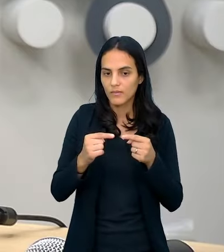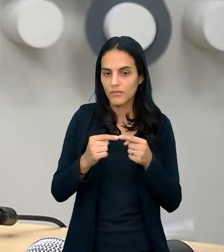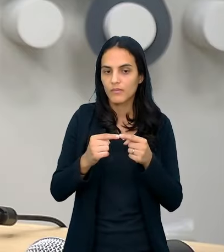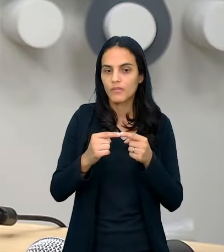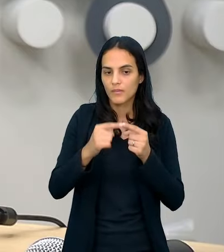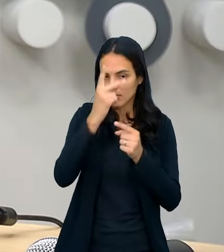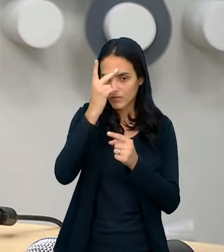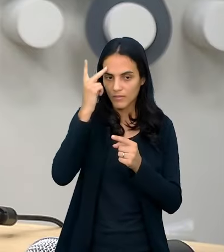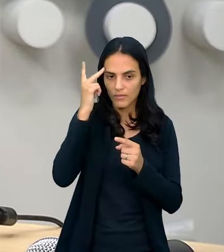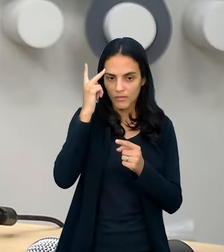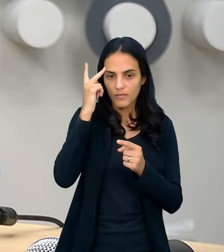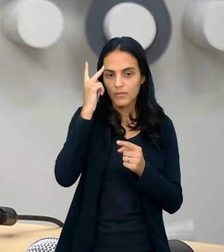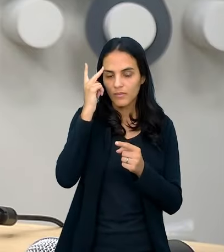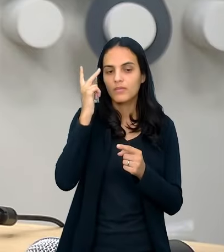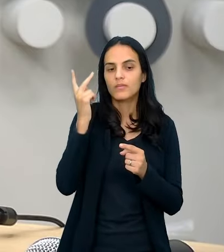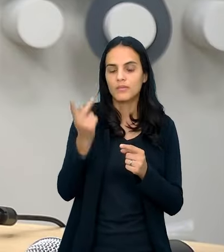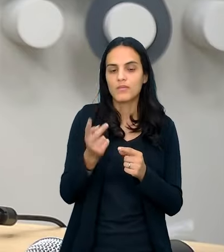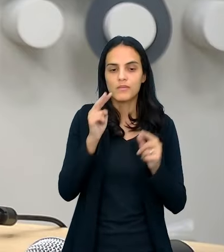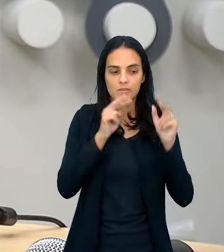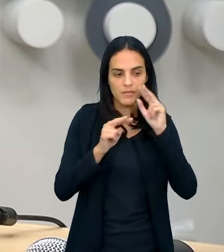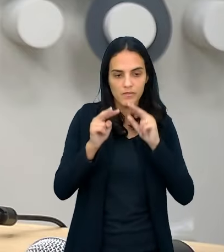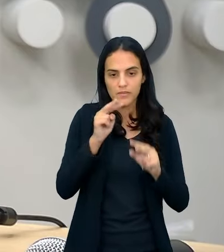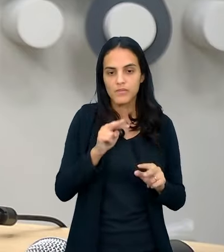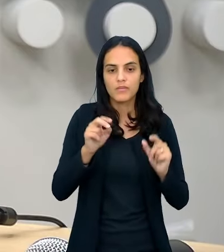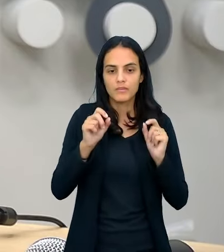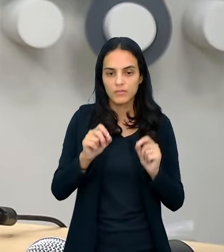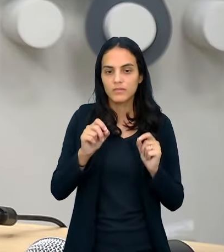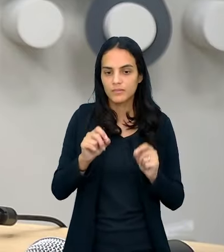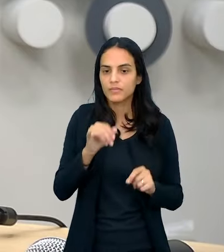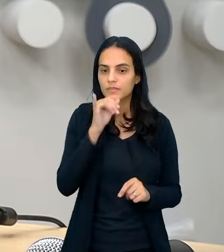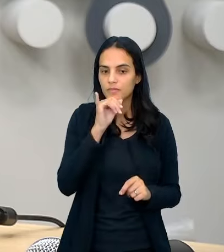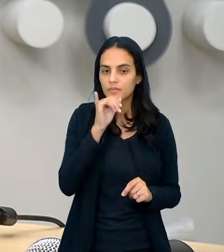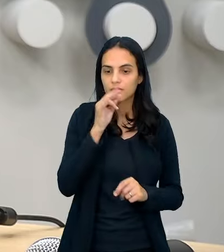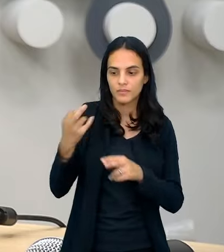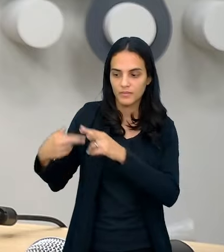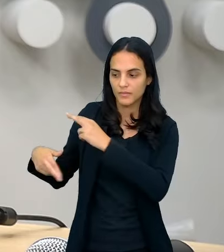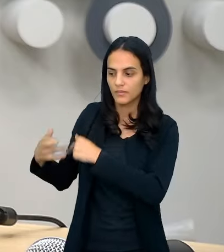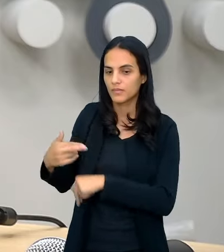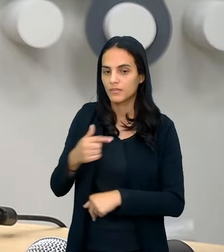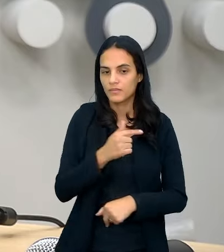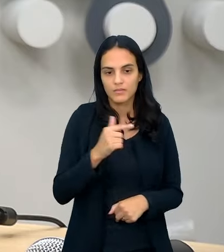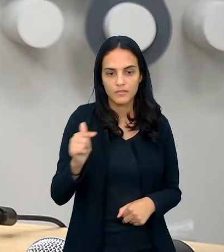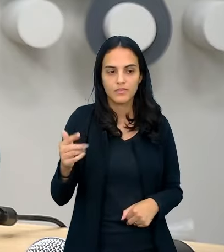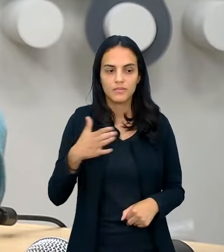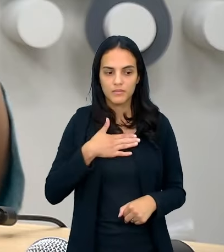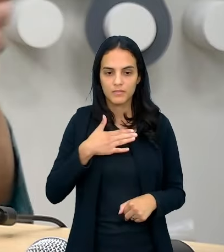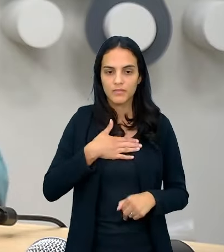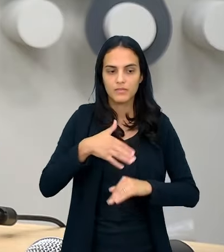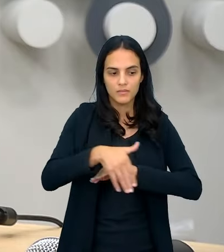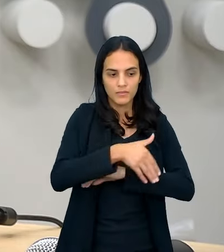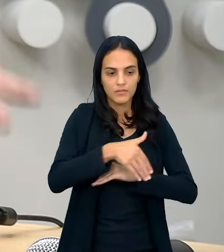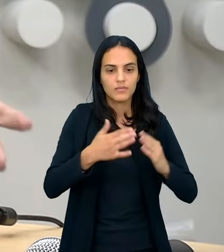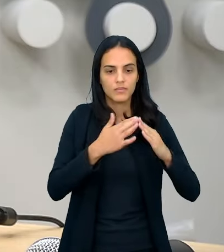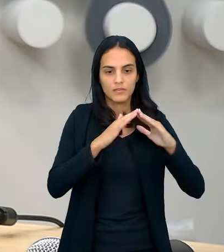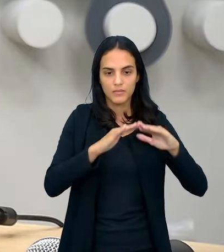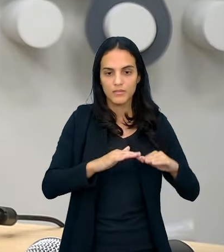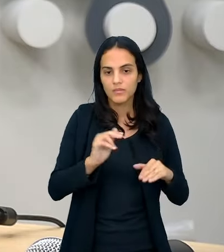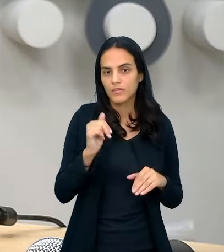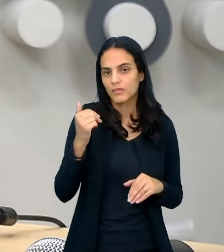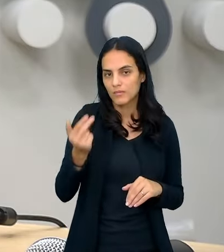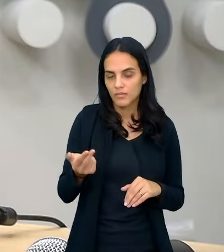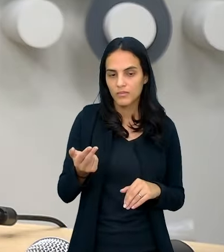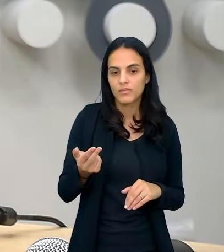das pessoas passarem ali em frente, se enxergam, né? Mesmo quem não é da religião, né? Fala, eu moro na rua da Catedral, ou eu moro na rua